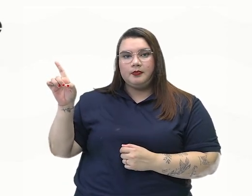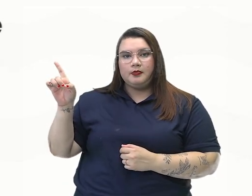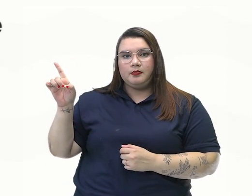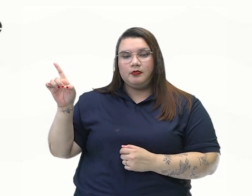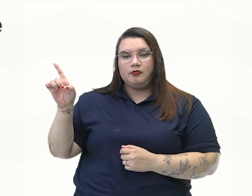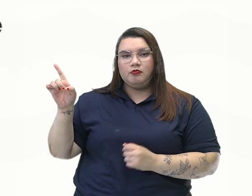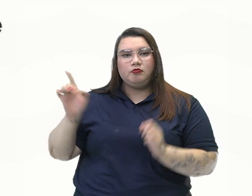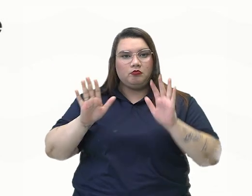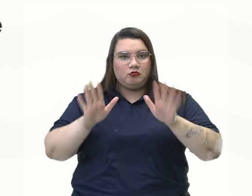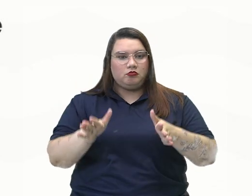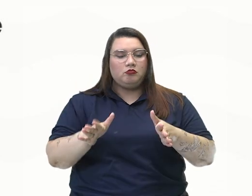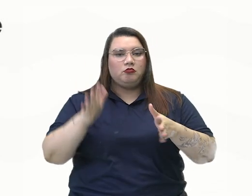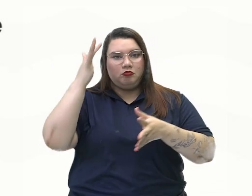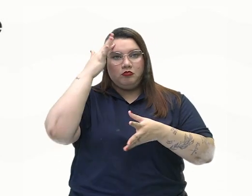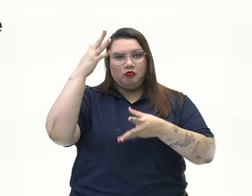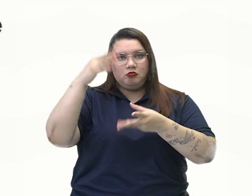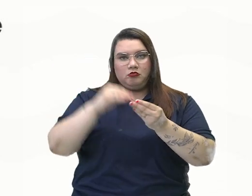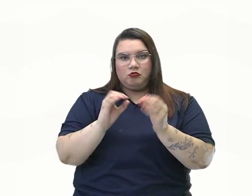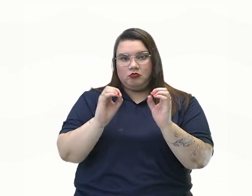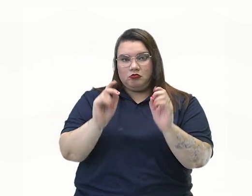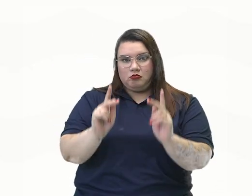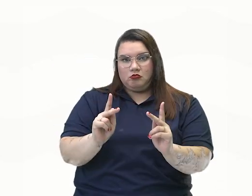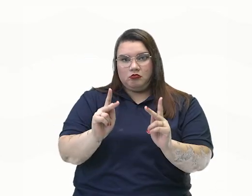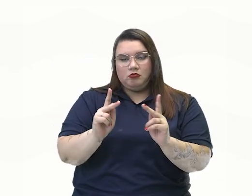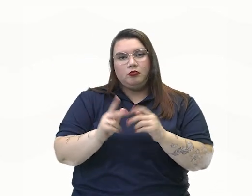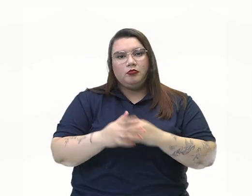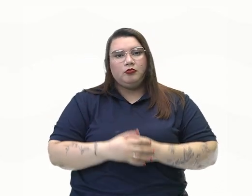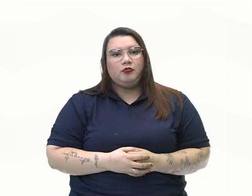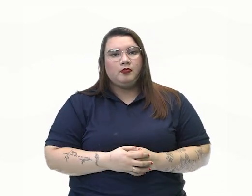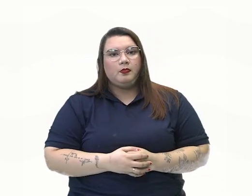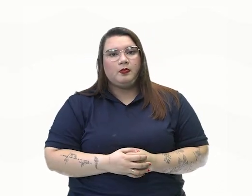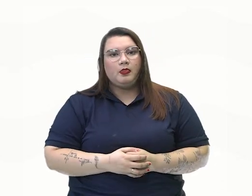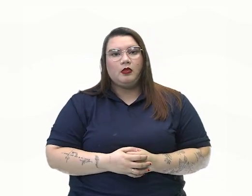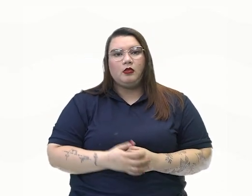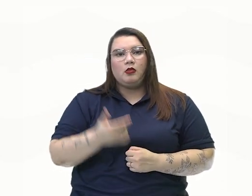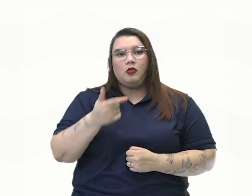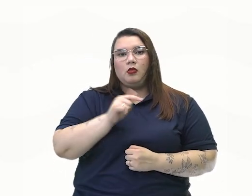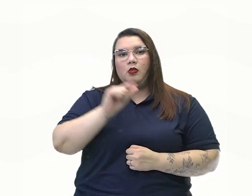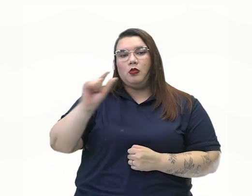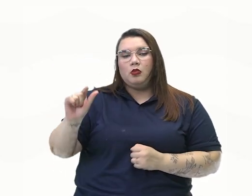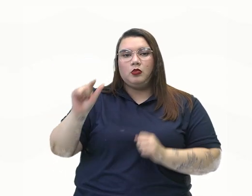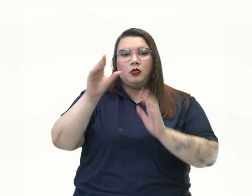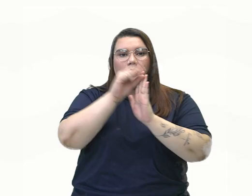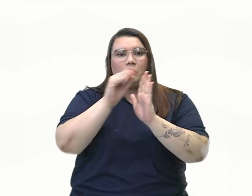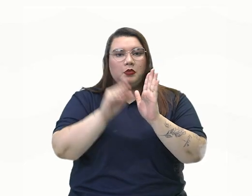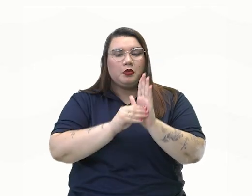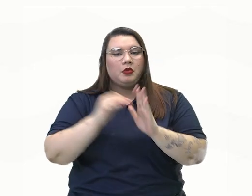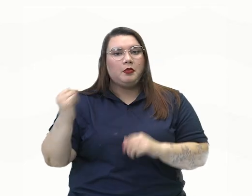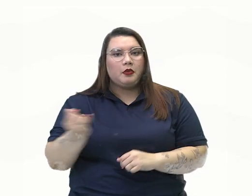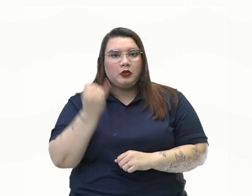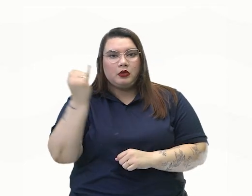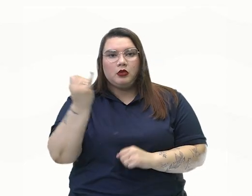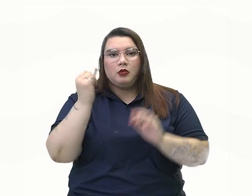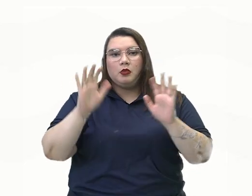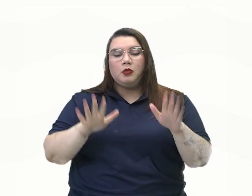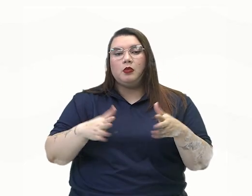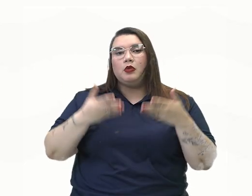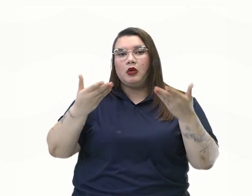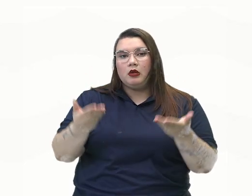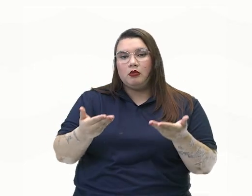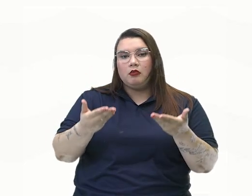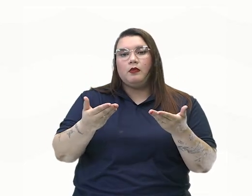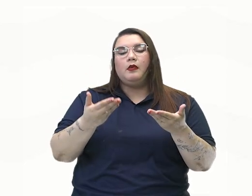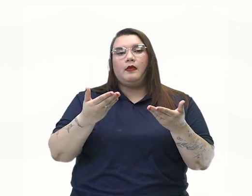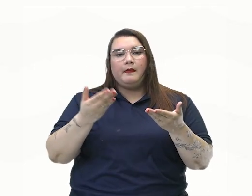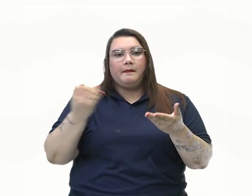da luz. Fechamos o assunto de óptica. E um outro assunto também muito